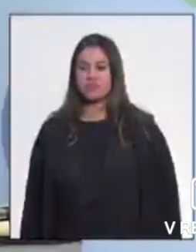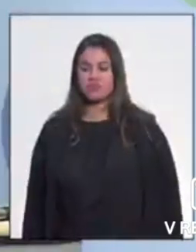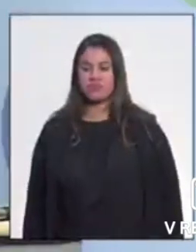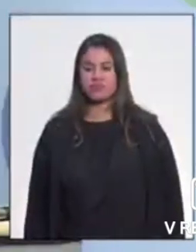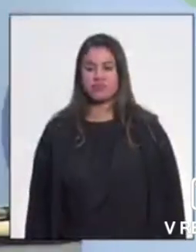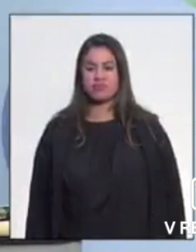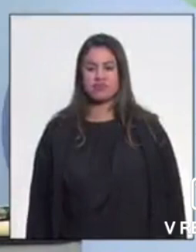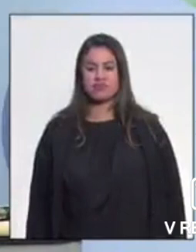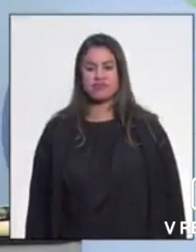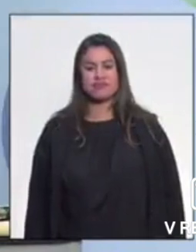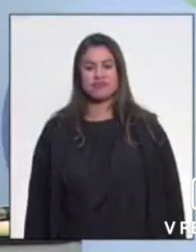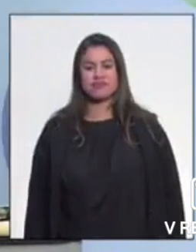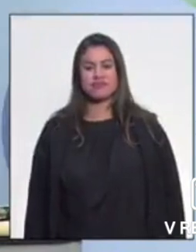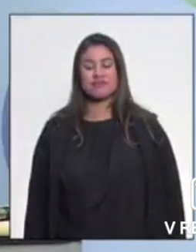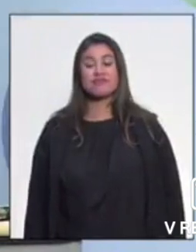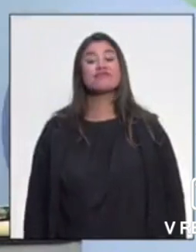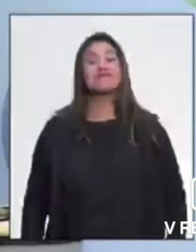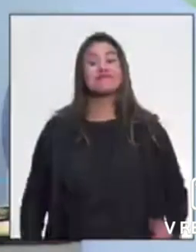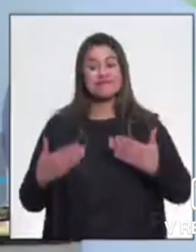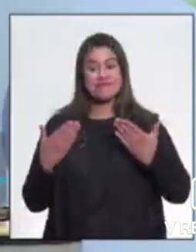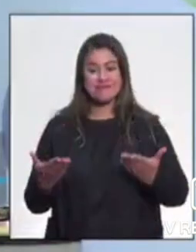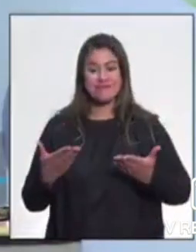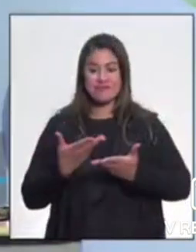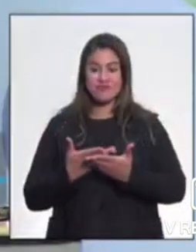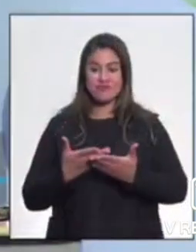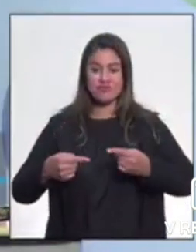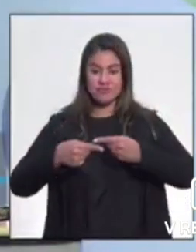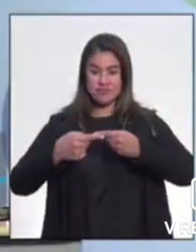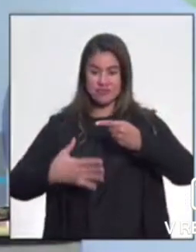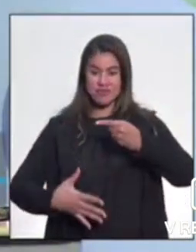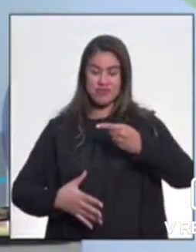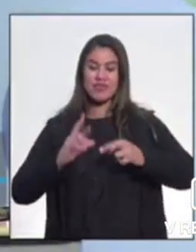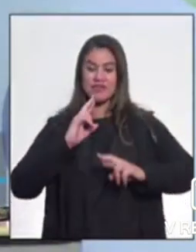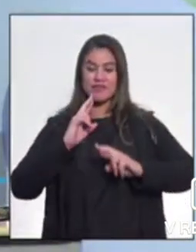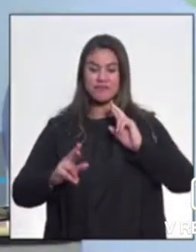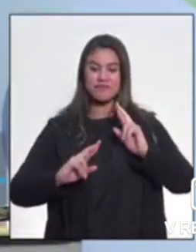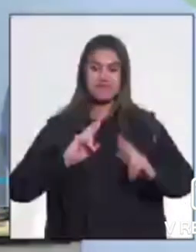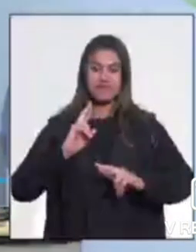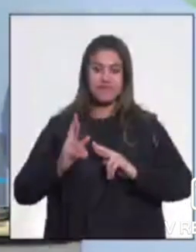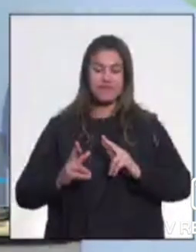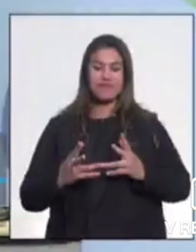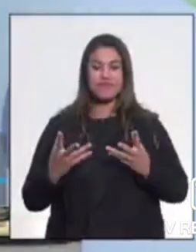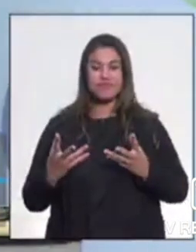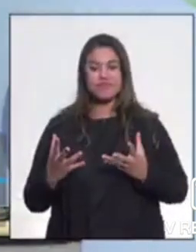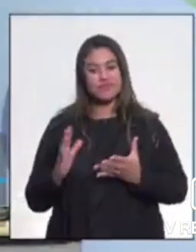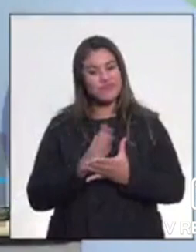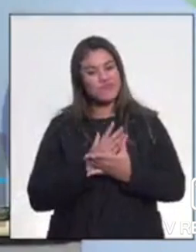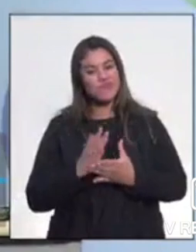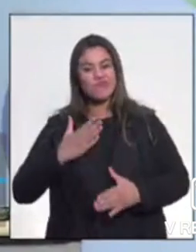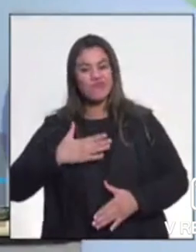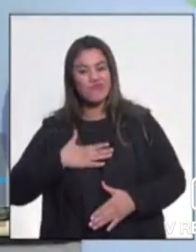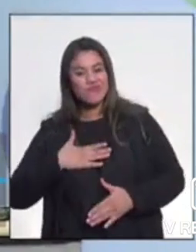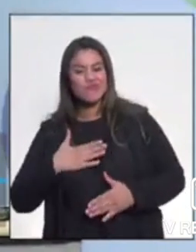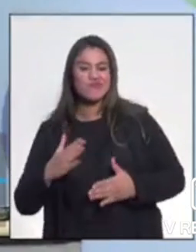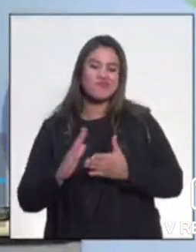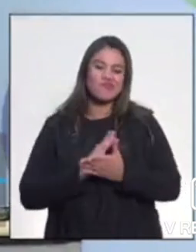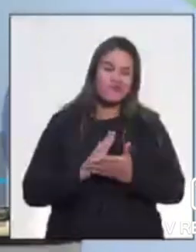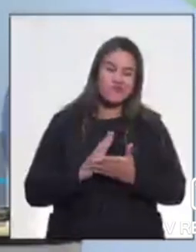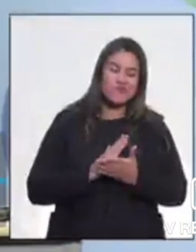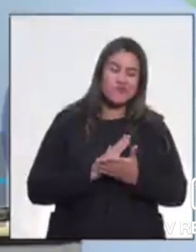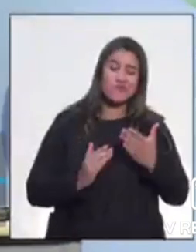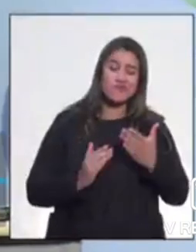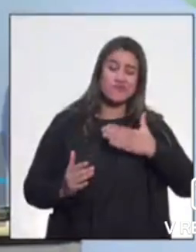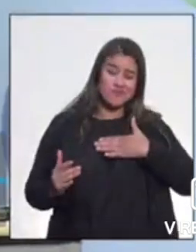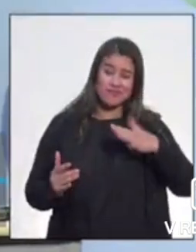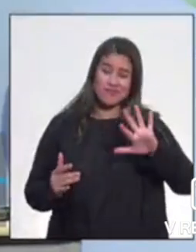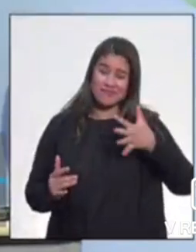E aí, pessoal, vocês, vi aqui o chat que vocês responderam lá, galera, uns gostaram, outros gostaram mais ou menos, normal,